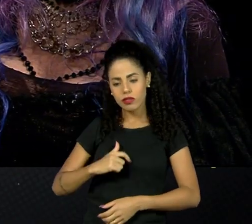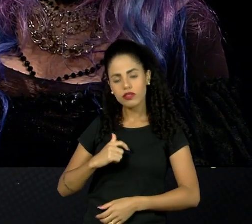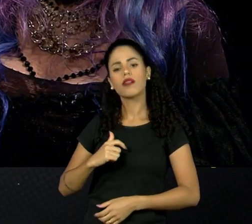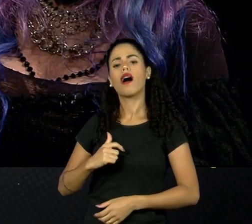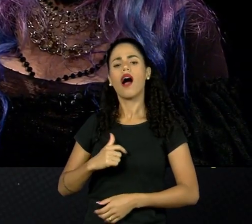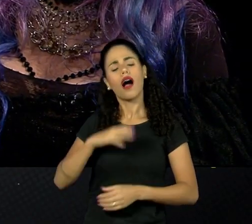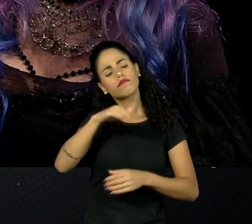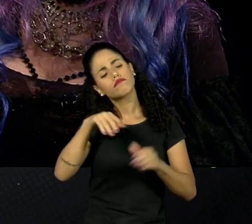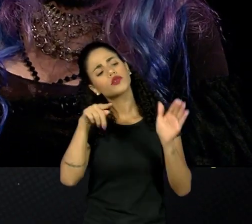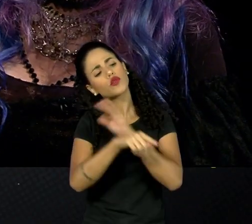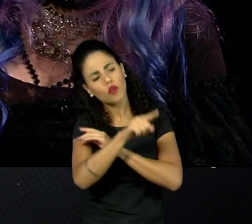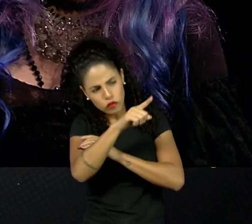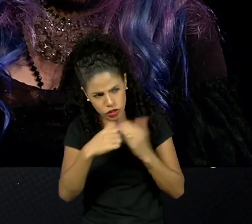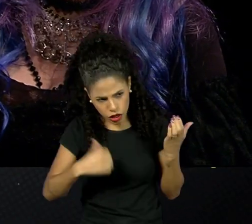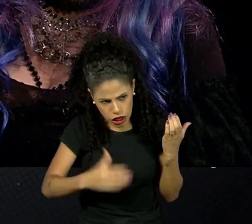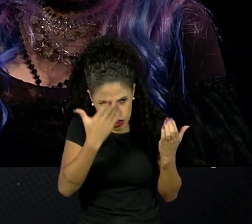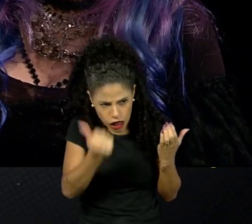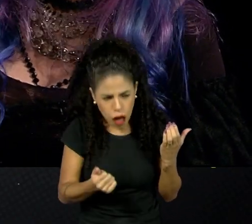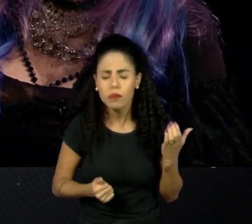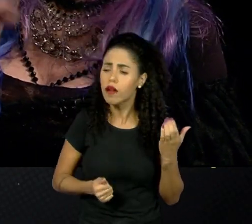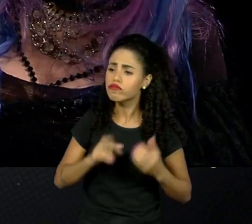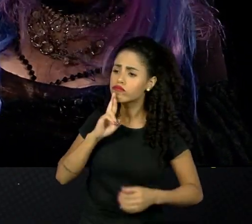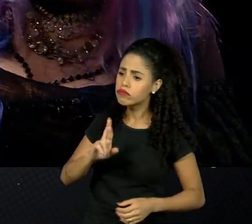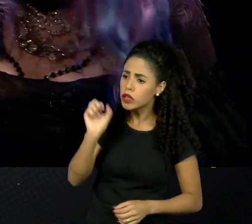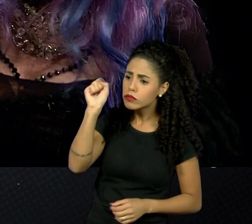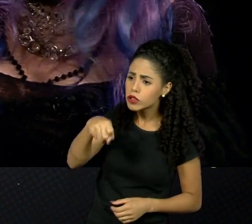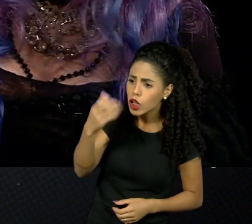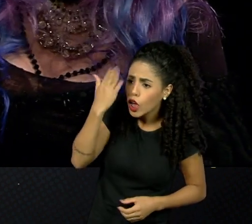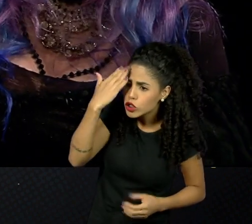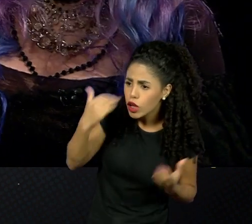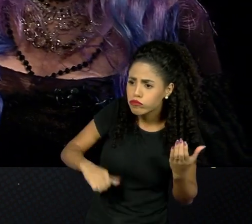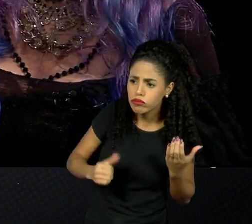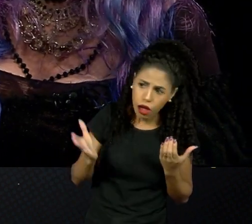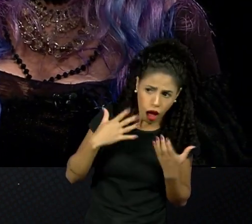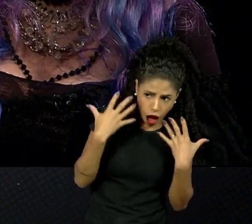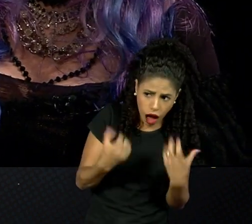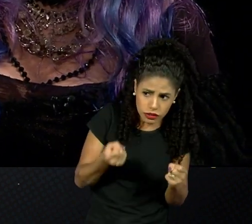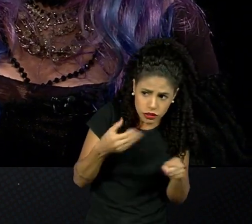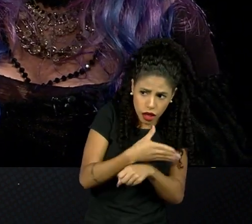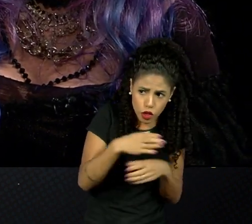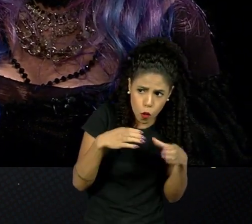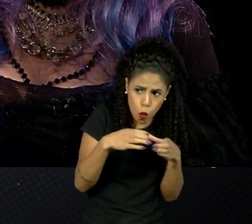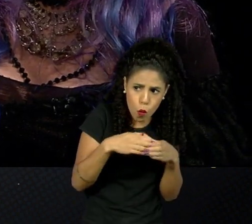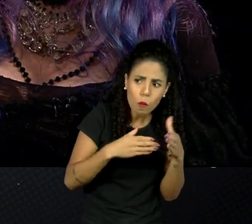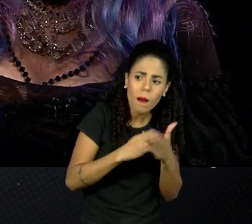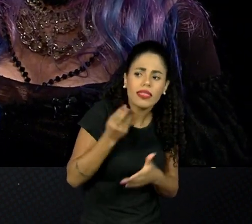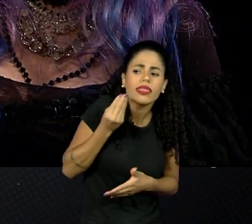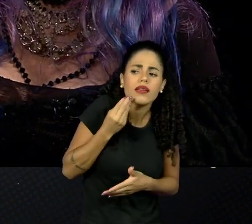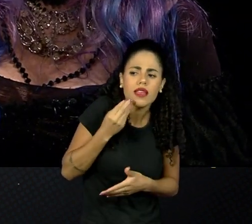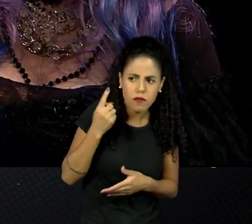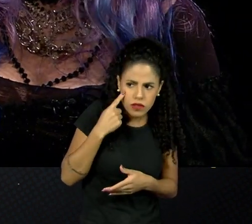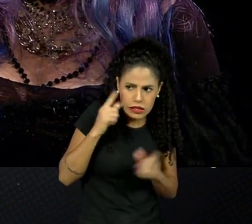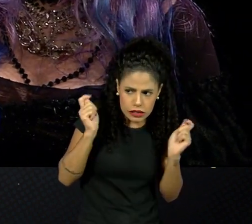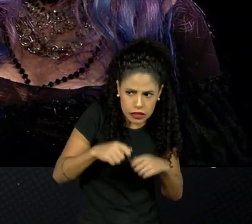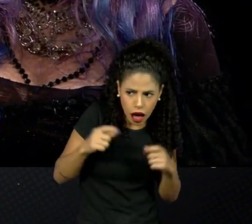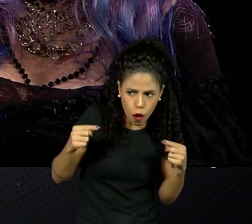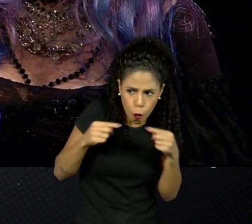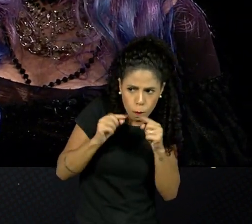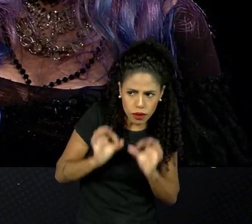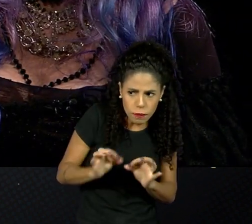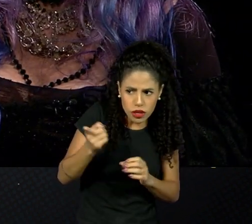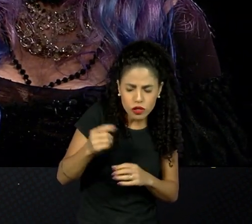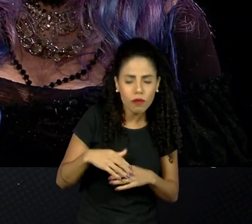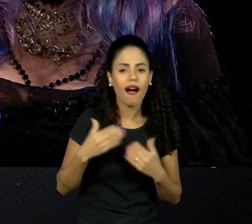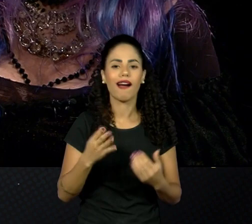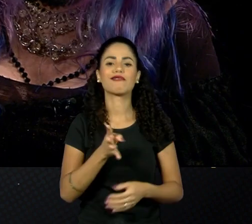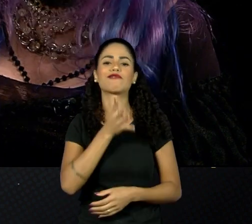perguntou se eu tocava baixo. Eu falei, lógico, eu toco baixo, sim. Ela falou, então você não quer ir lá fazer um teste com nós somos Novos Baianos? Eu conhecia